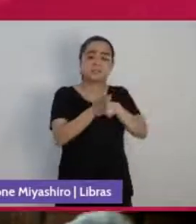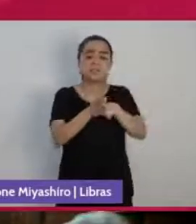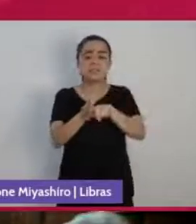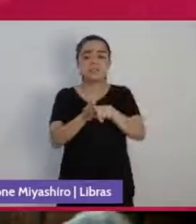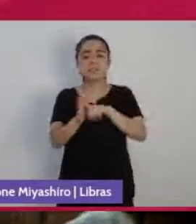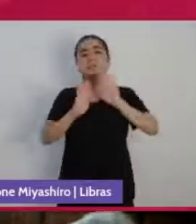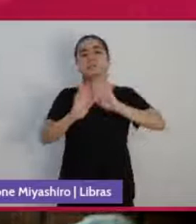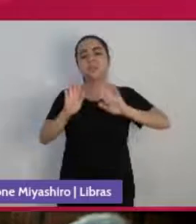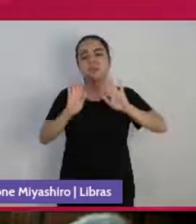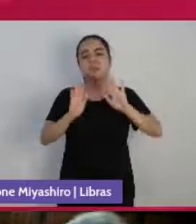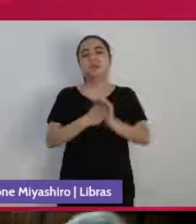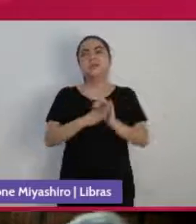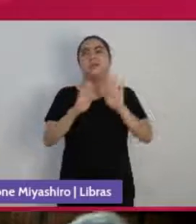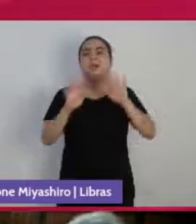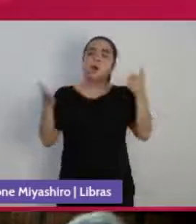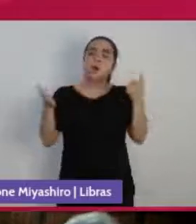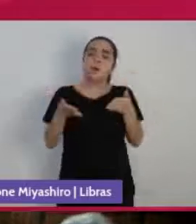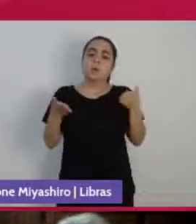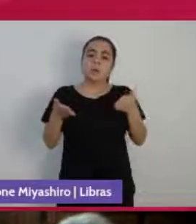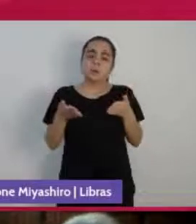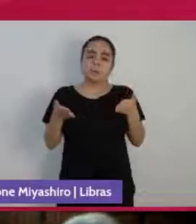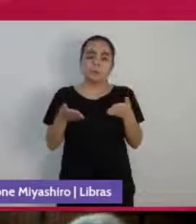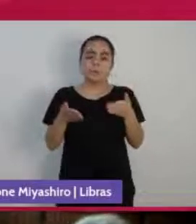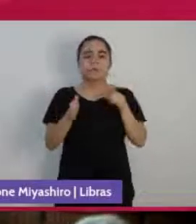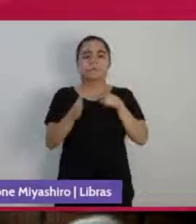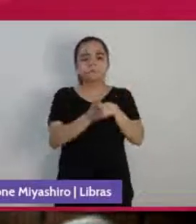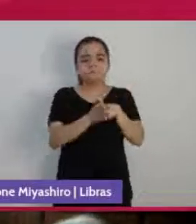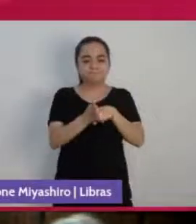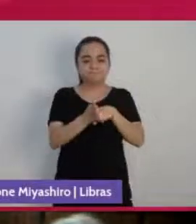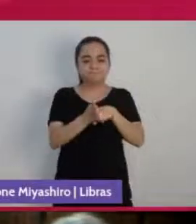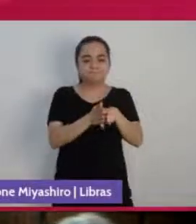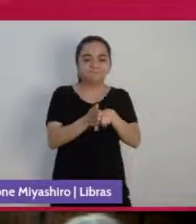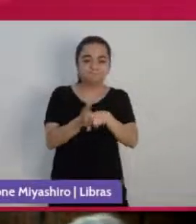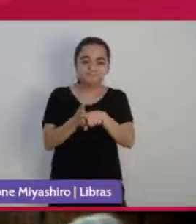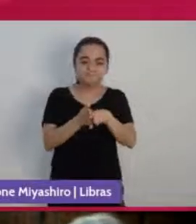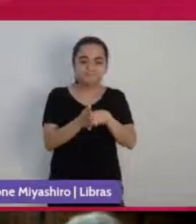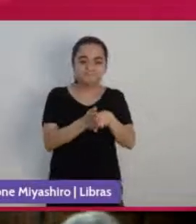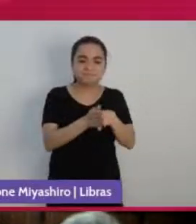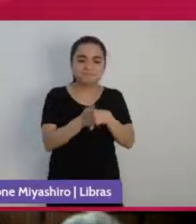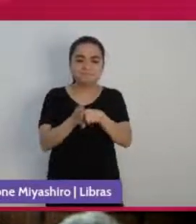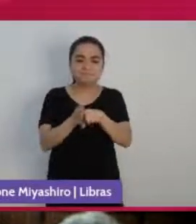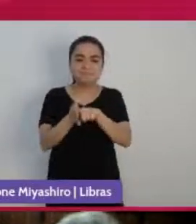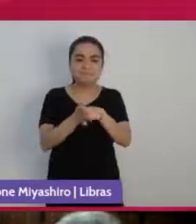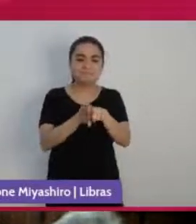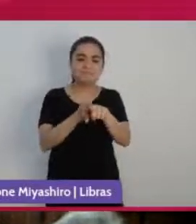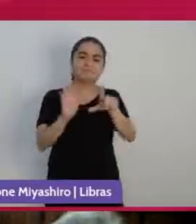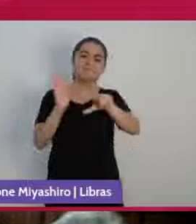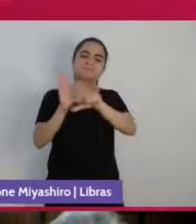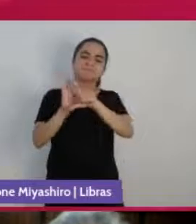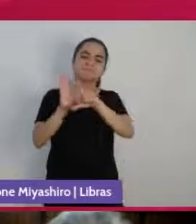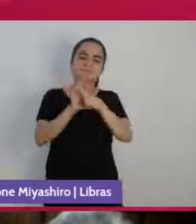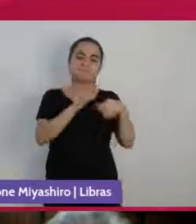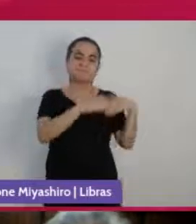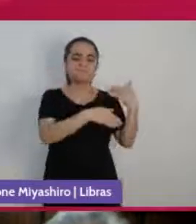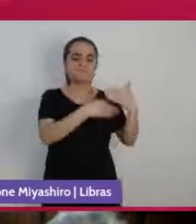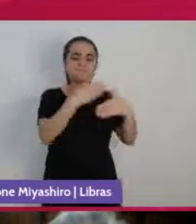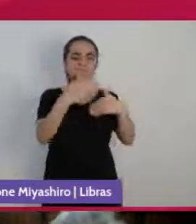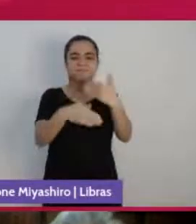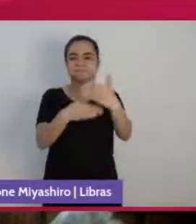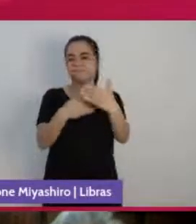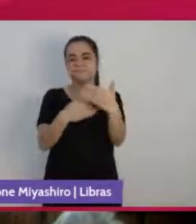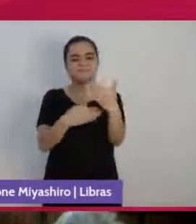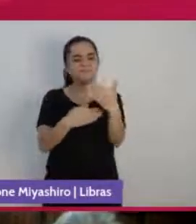que atualmente, né, pesquisa com lei não está indo num passo,